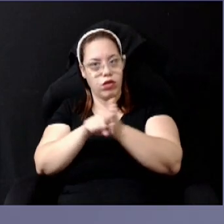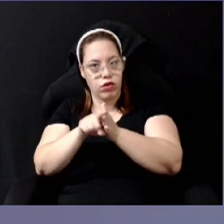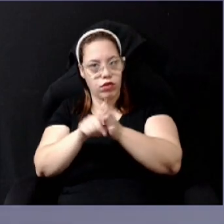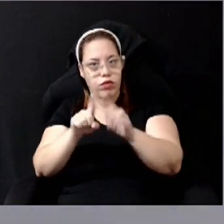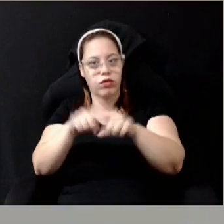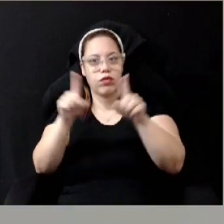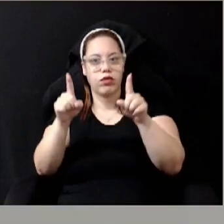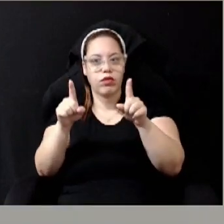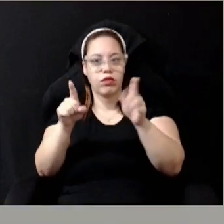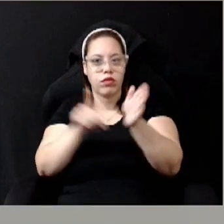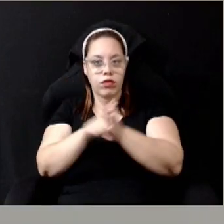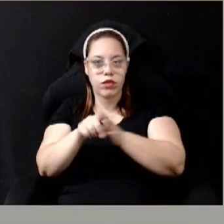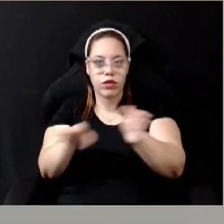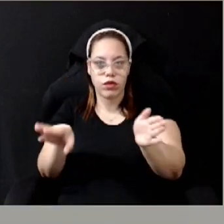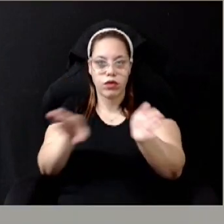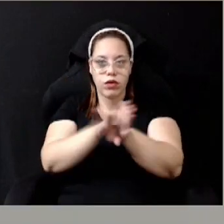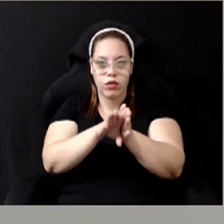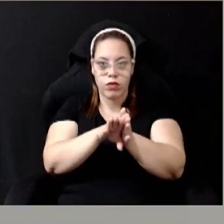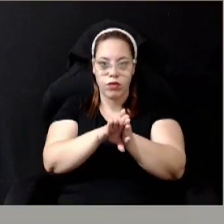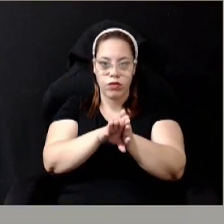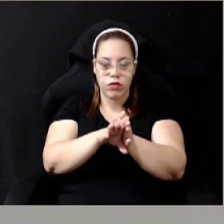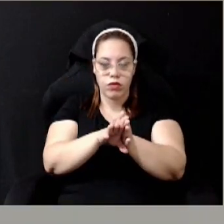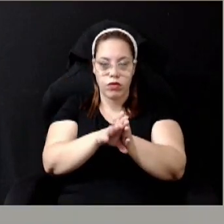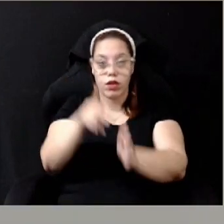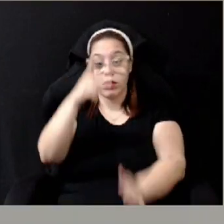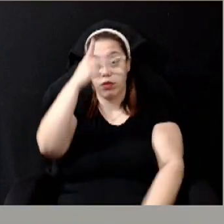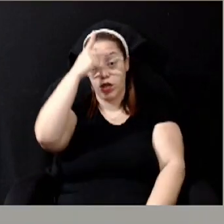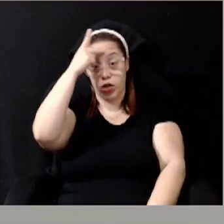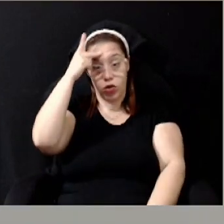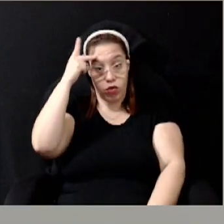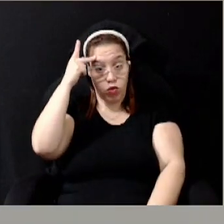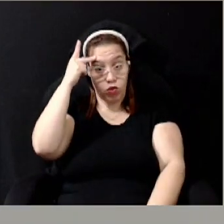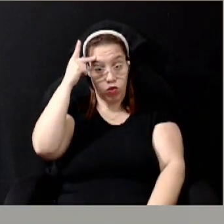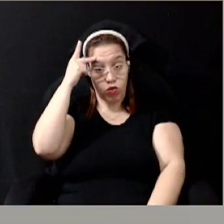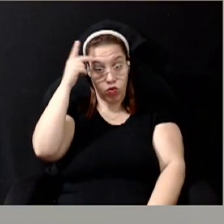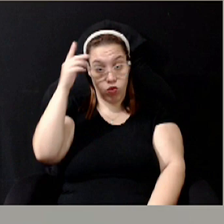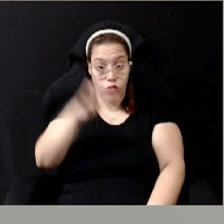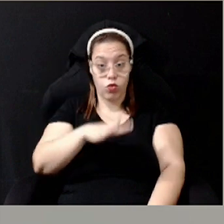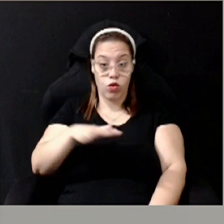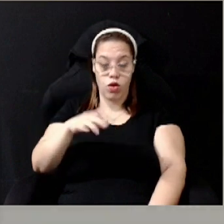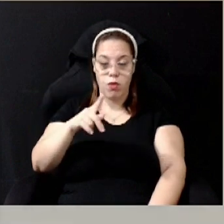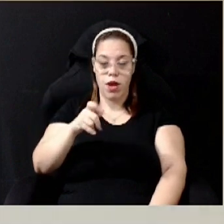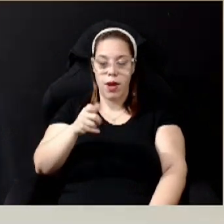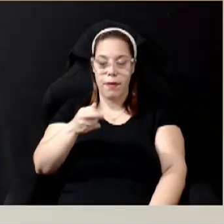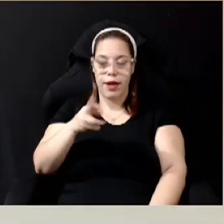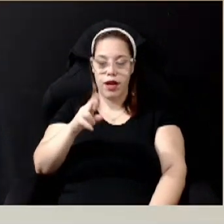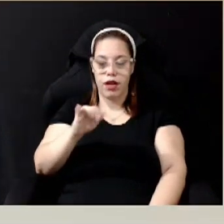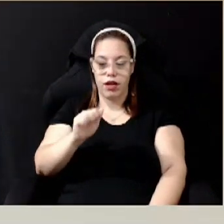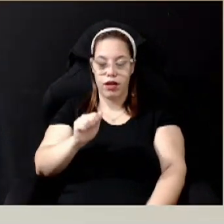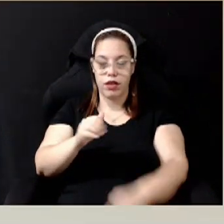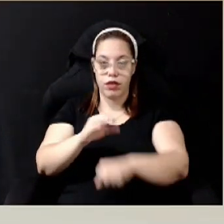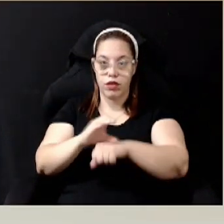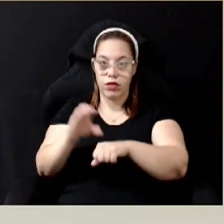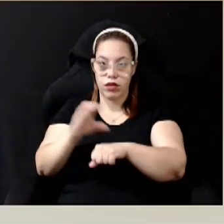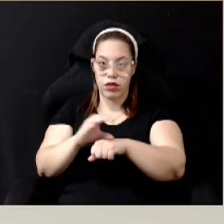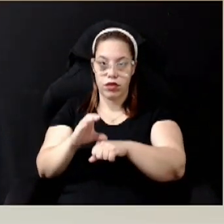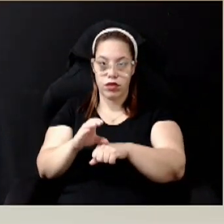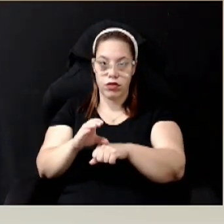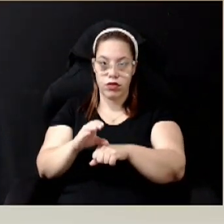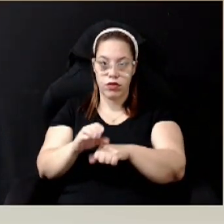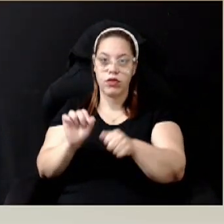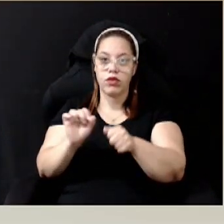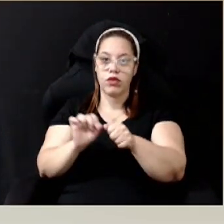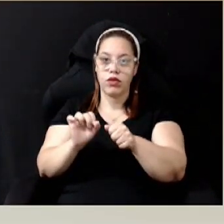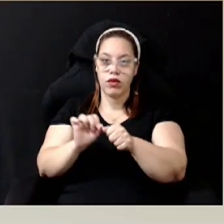pesquisa eu cheguei em pessoas do mercado de papelaria que dão cursos e aí eu tive que realmente fazer um curso